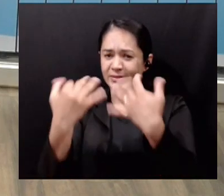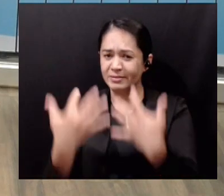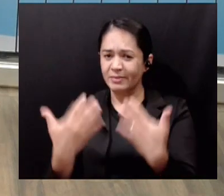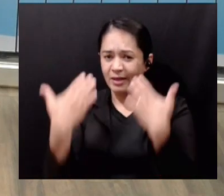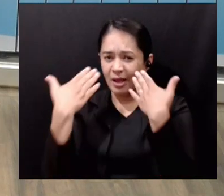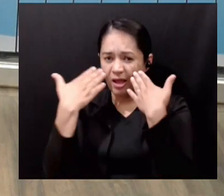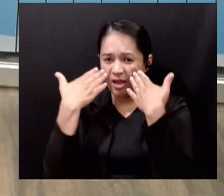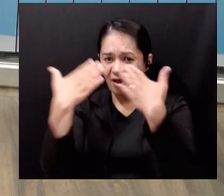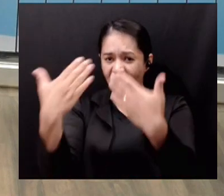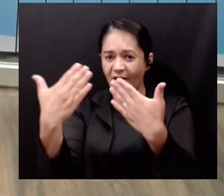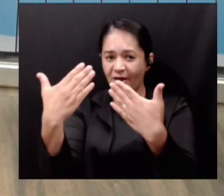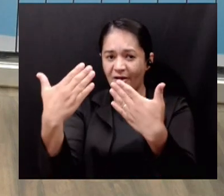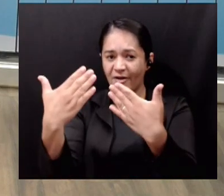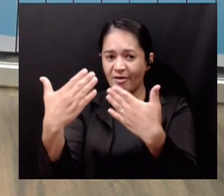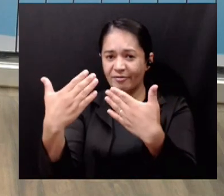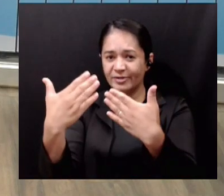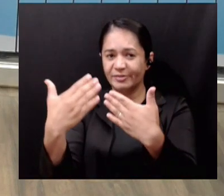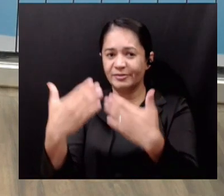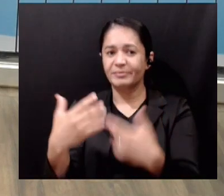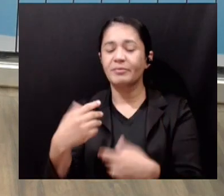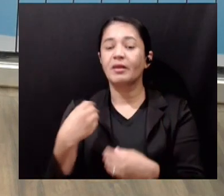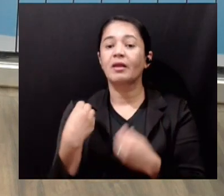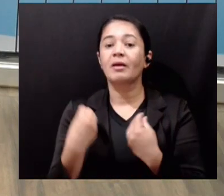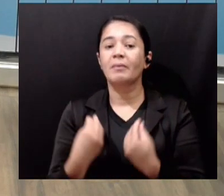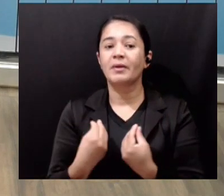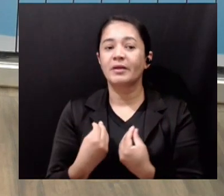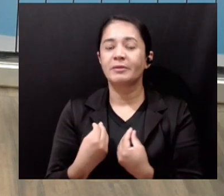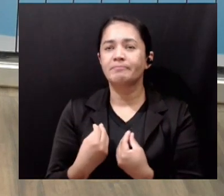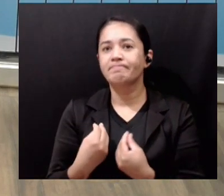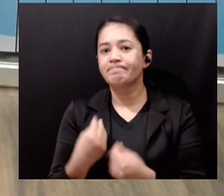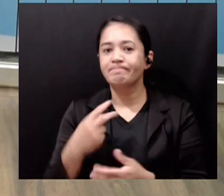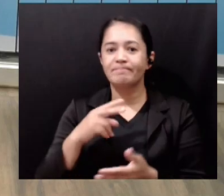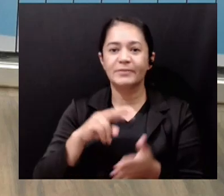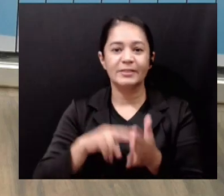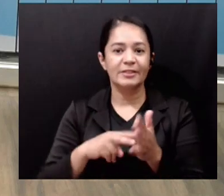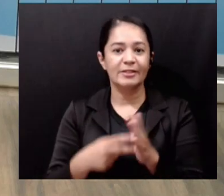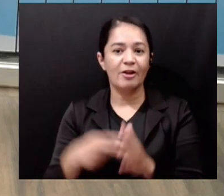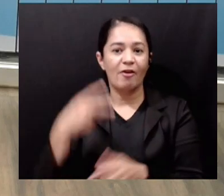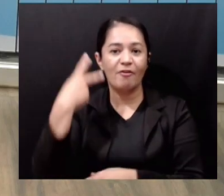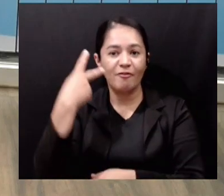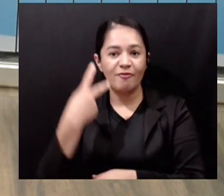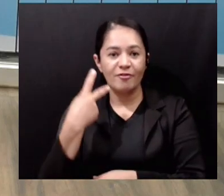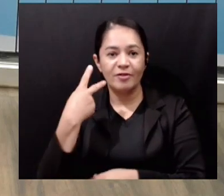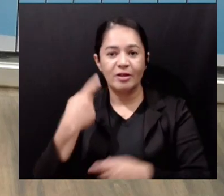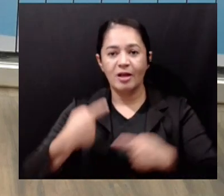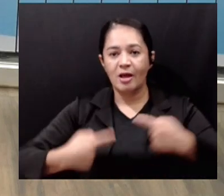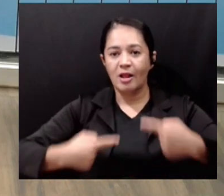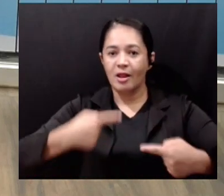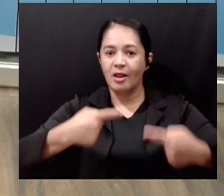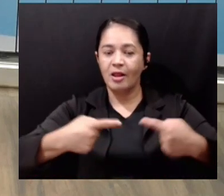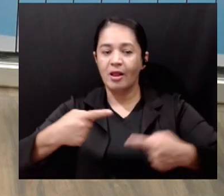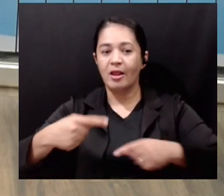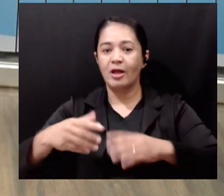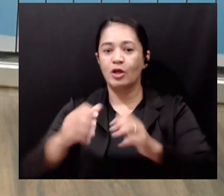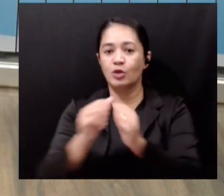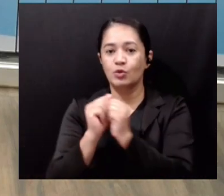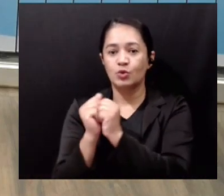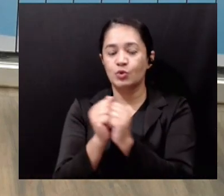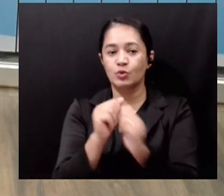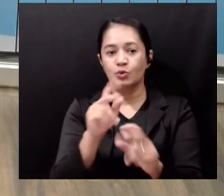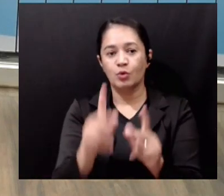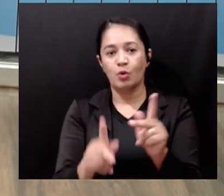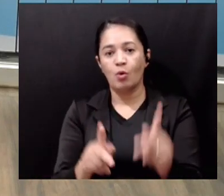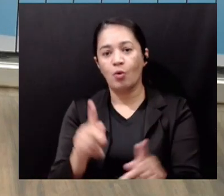de comissões, na verdade, em que os vereadores debatem juntamente com a sociedade civil sobre